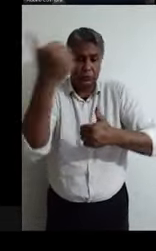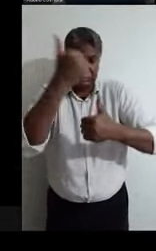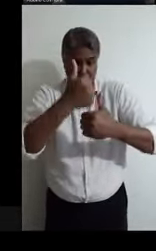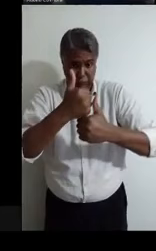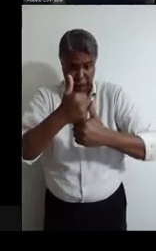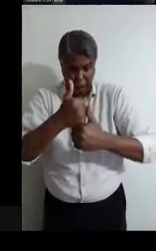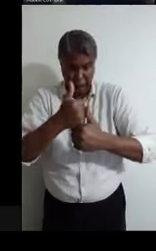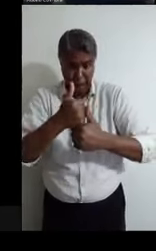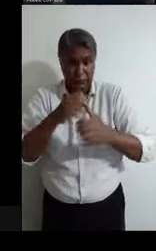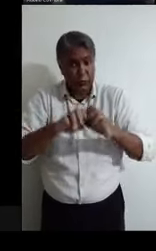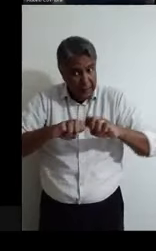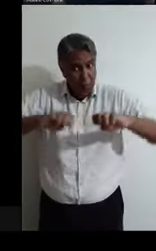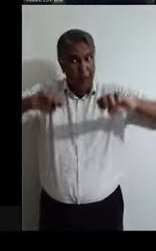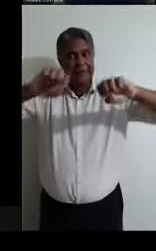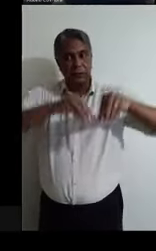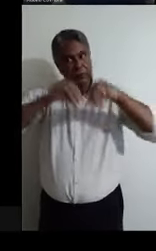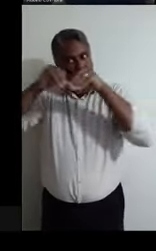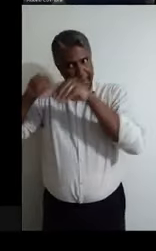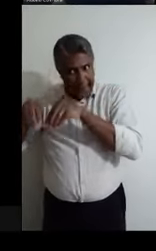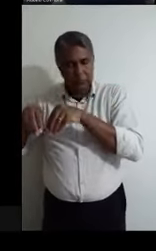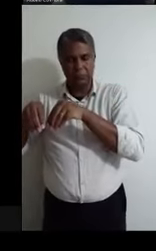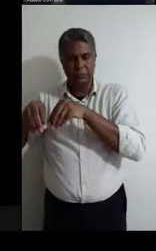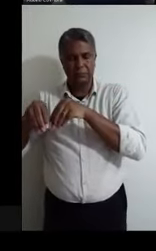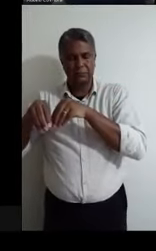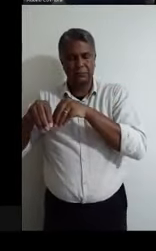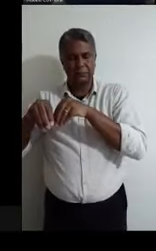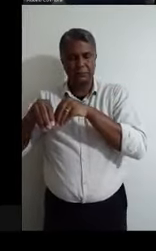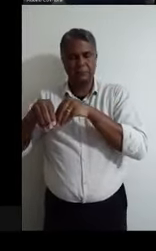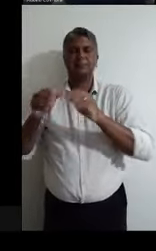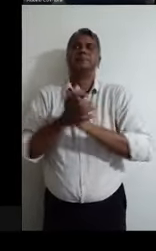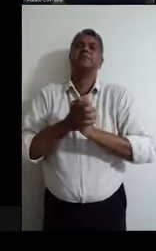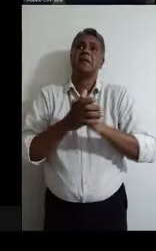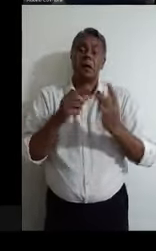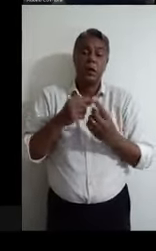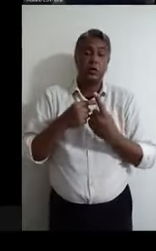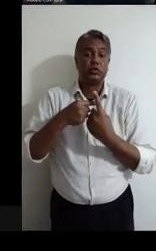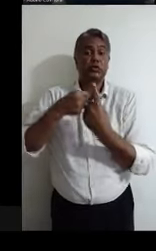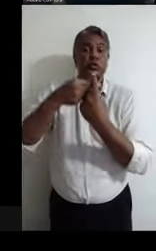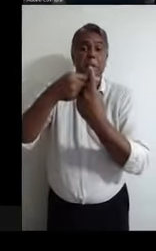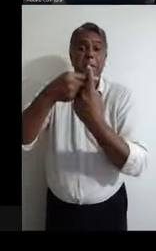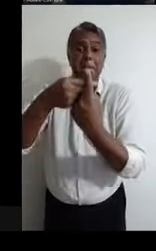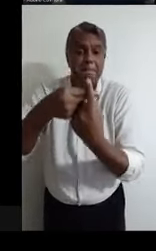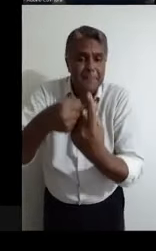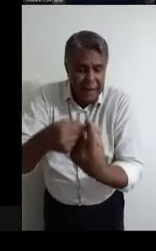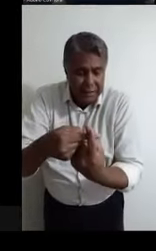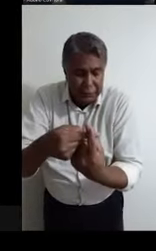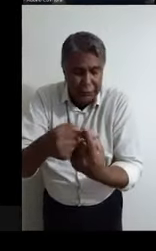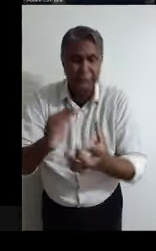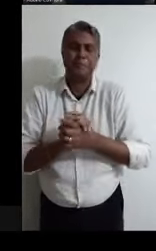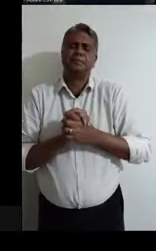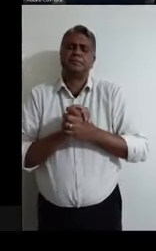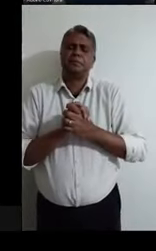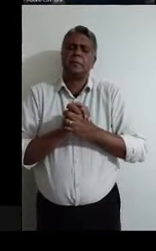Substituindo isso na equação do deslocamento, eu tenho uma nova equação para o deslocamento, somado ainda o fato de que